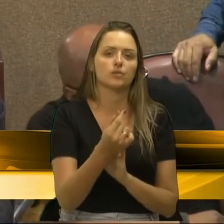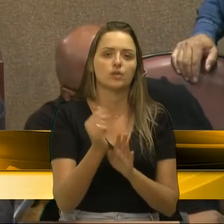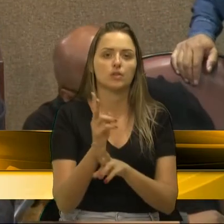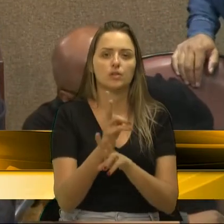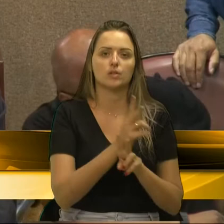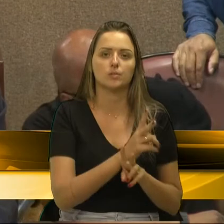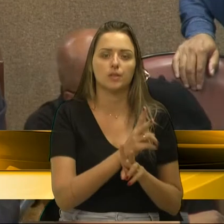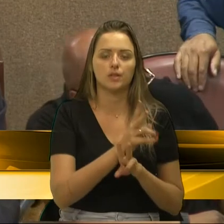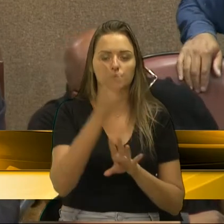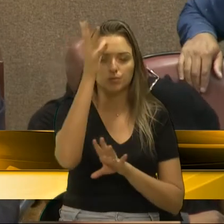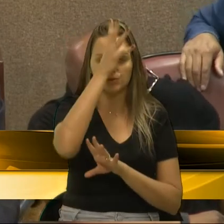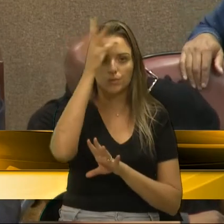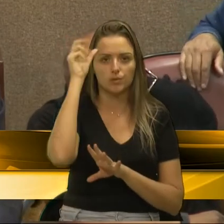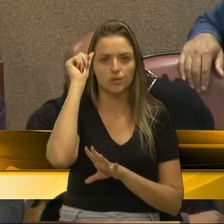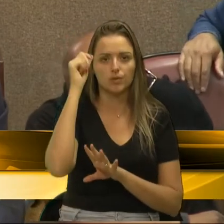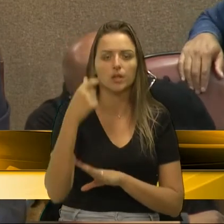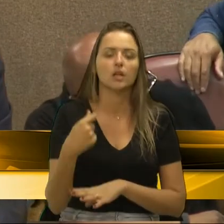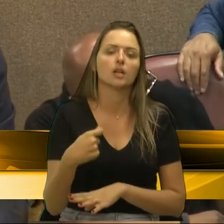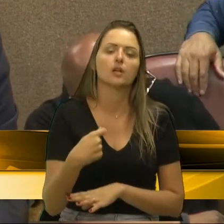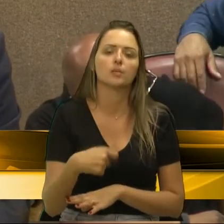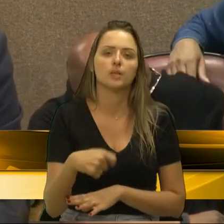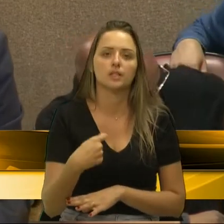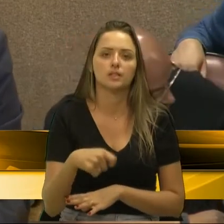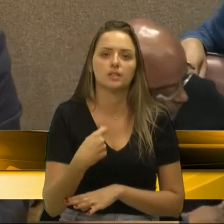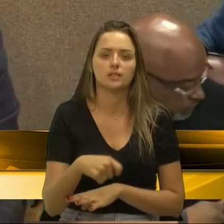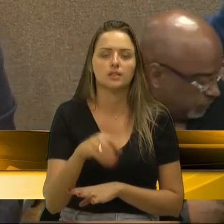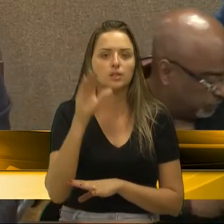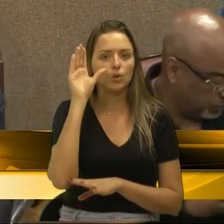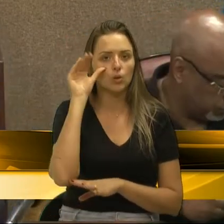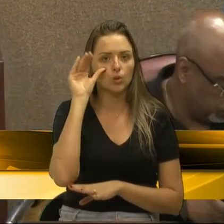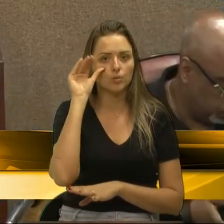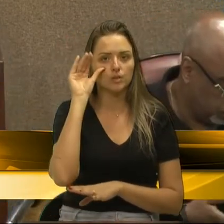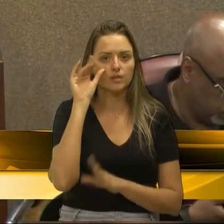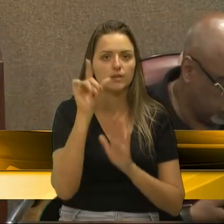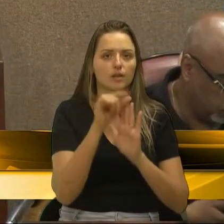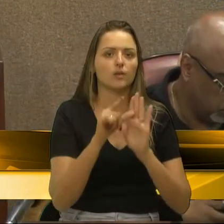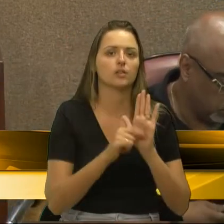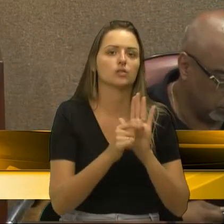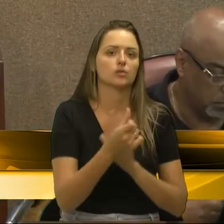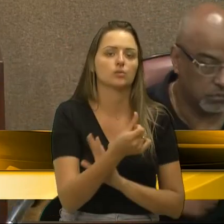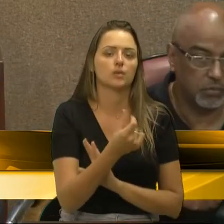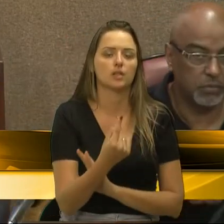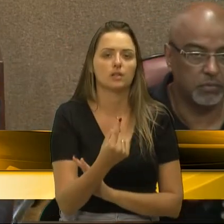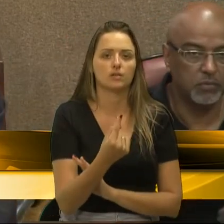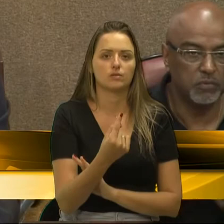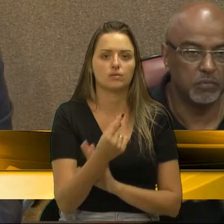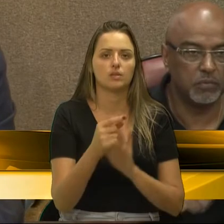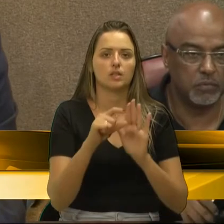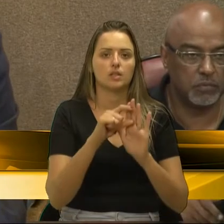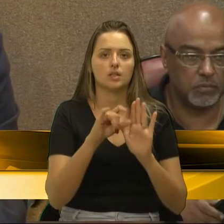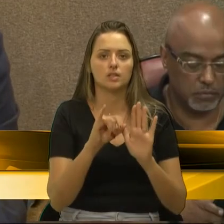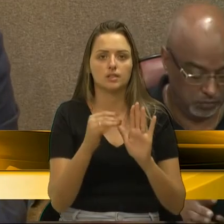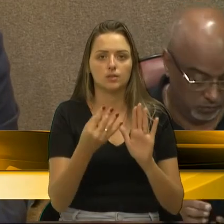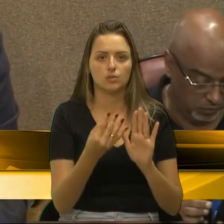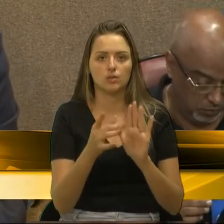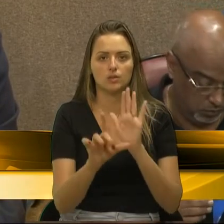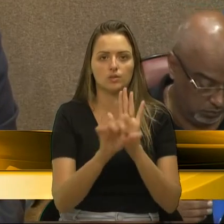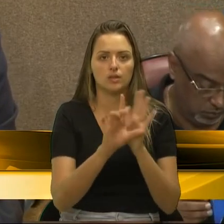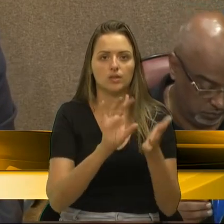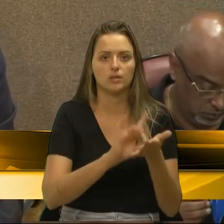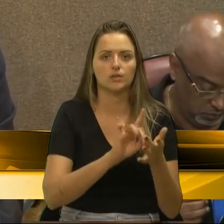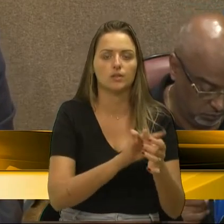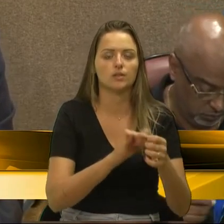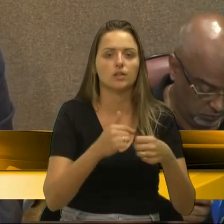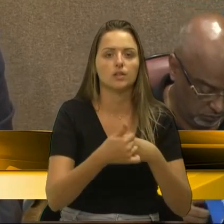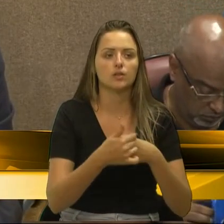ente municipal, é necessária a observância do contido no artigo 61, inciso 4º da Lei Orgânica do